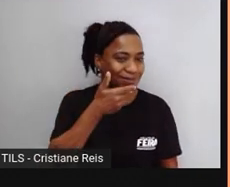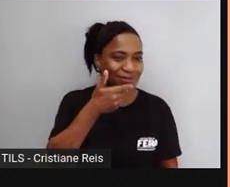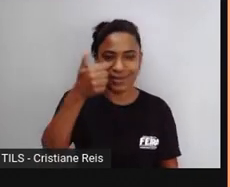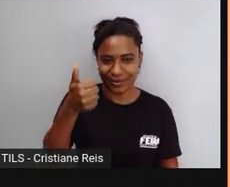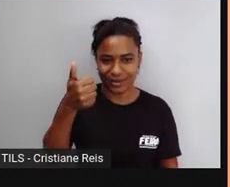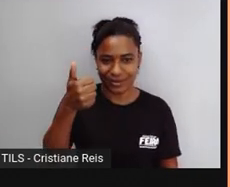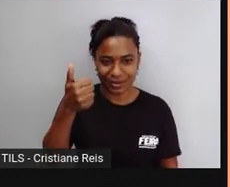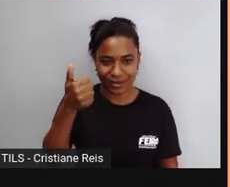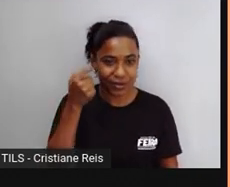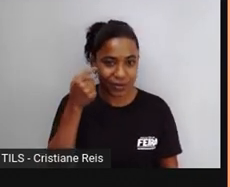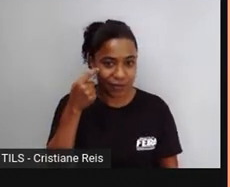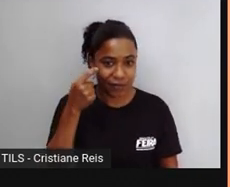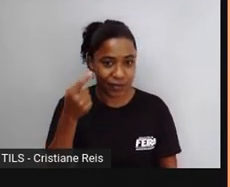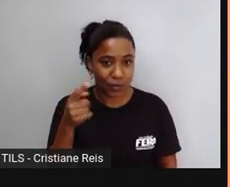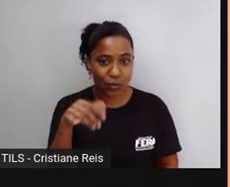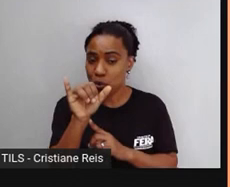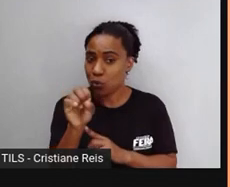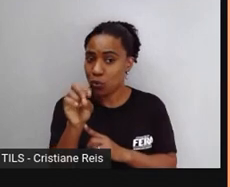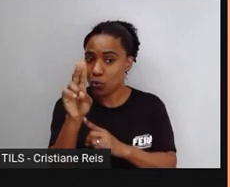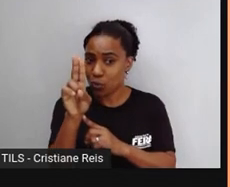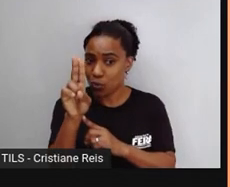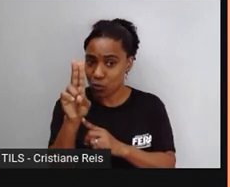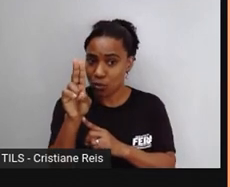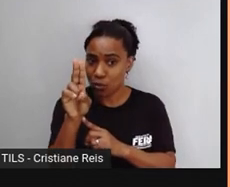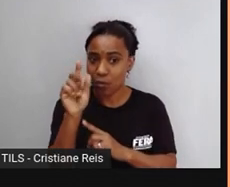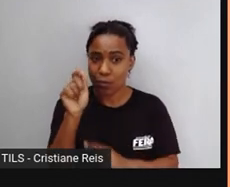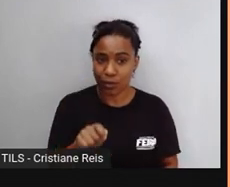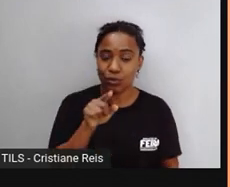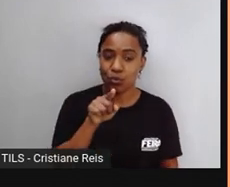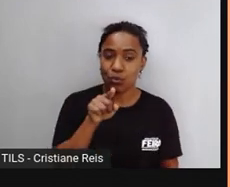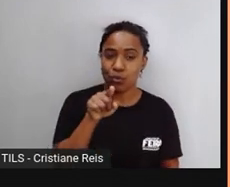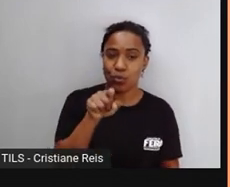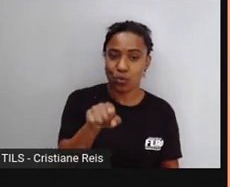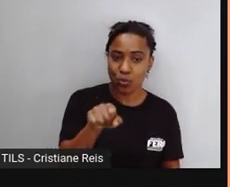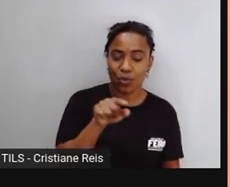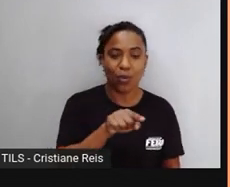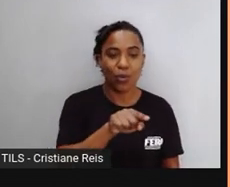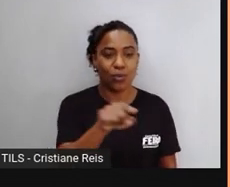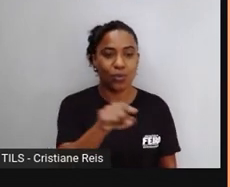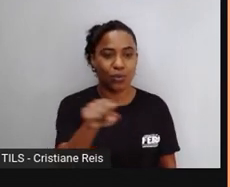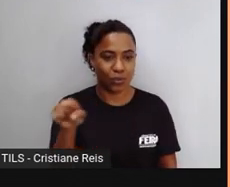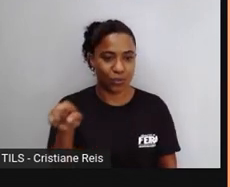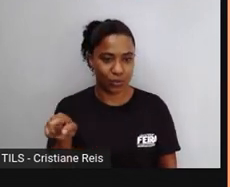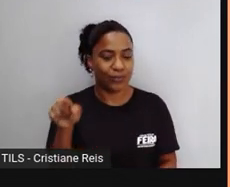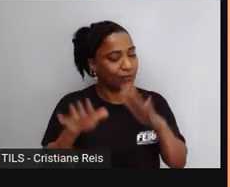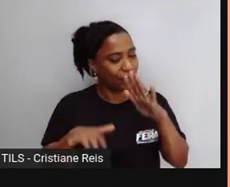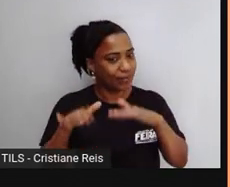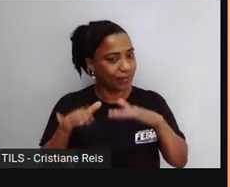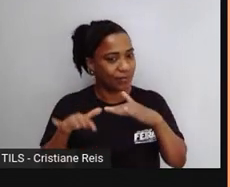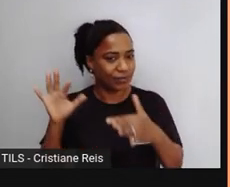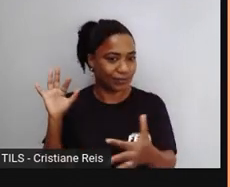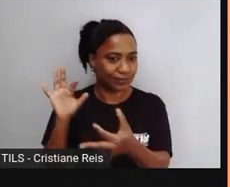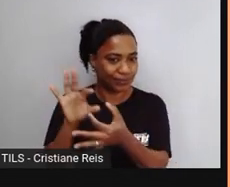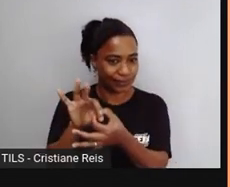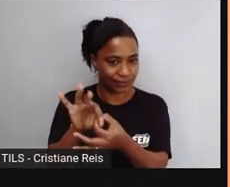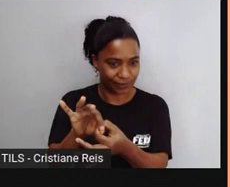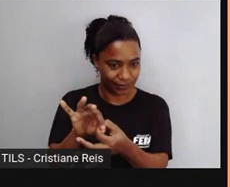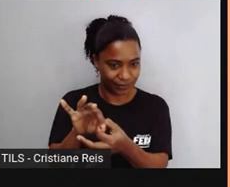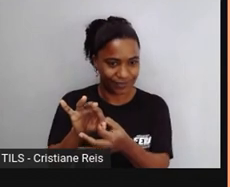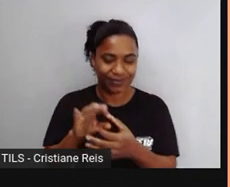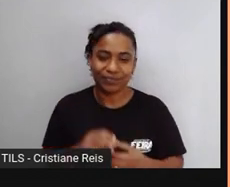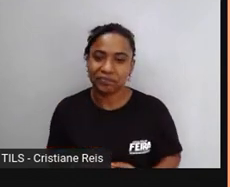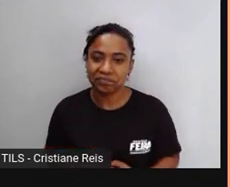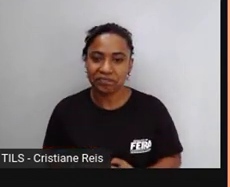para o plural. E isso vai depender do contexto no qual o pronome está inserido. So, he